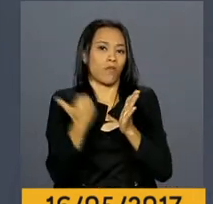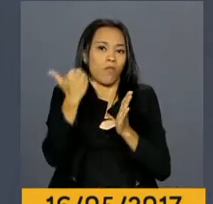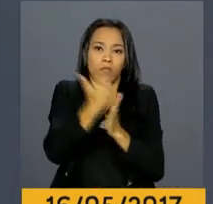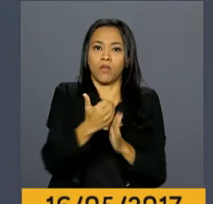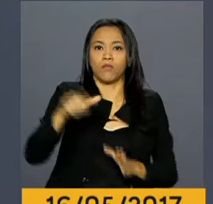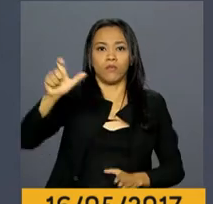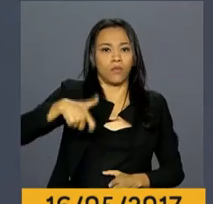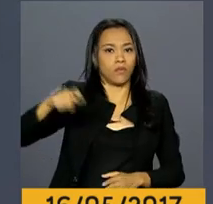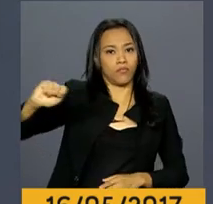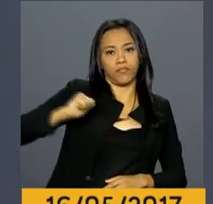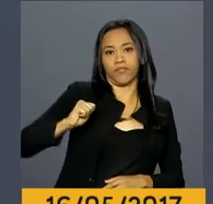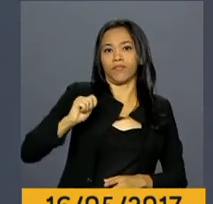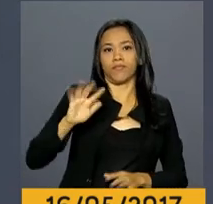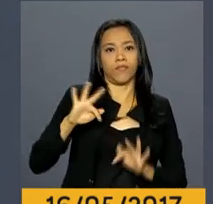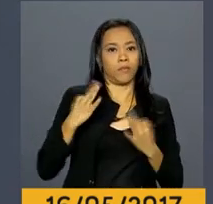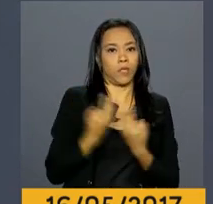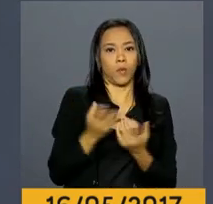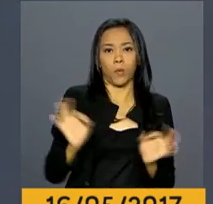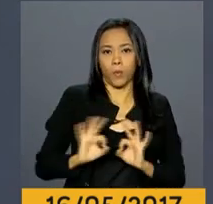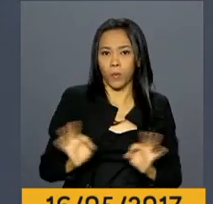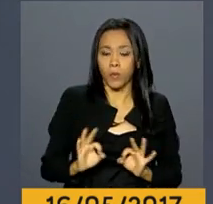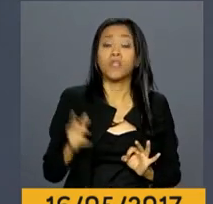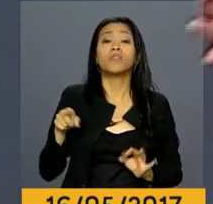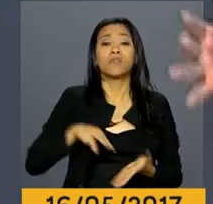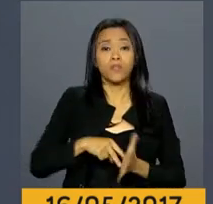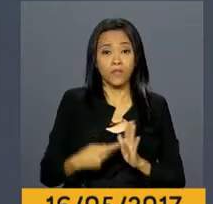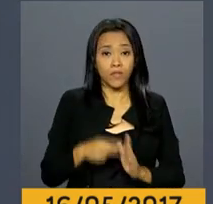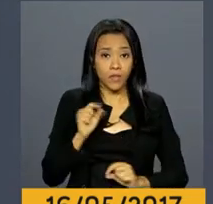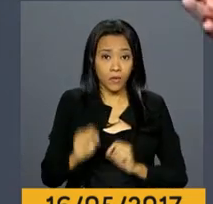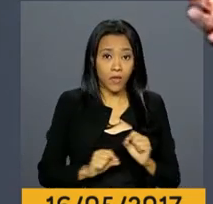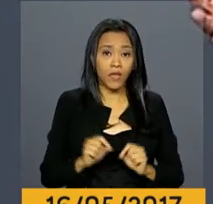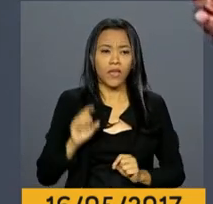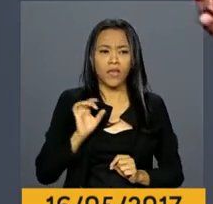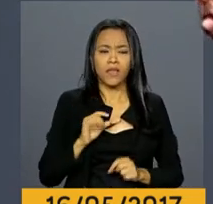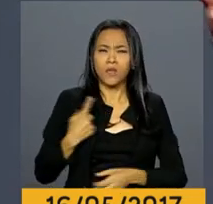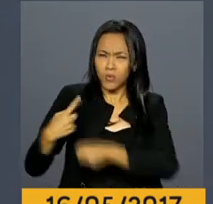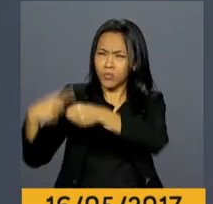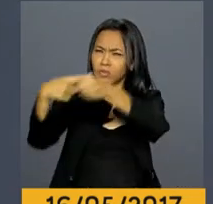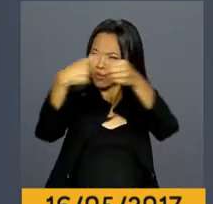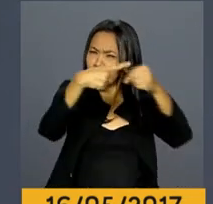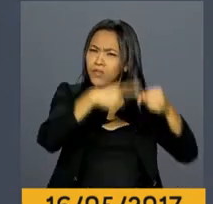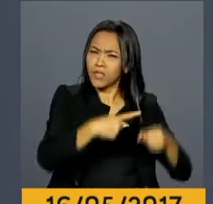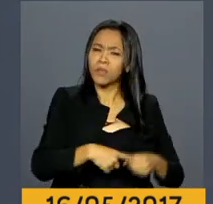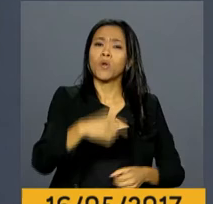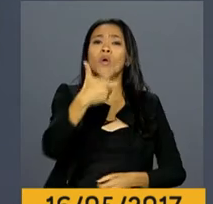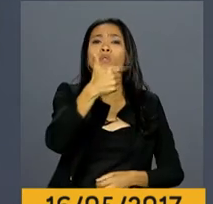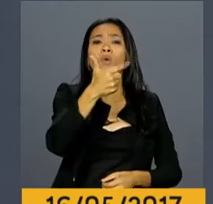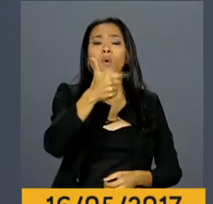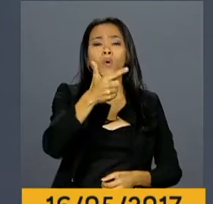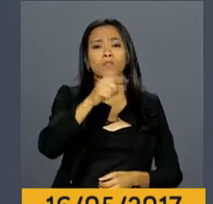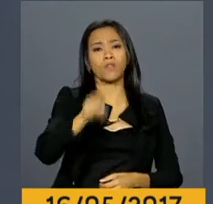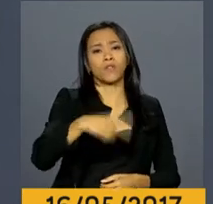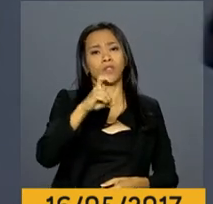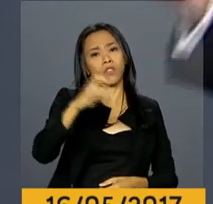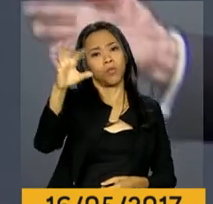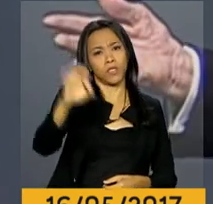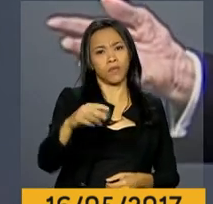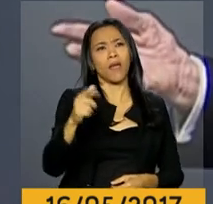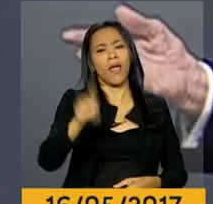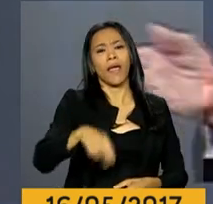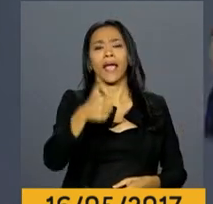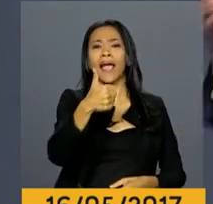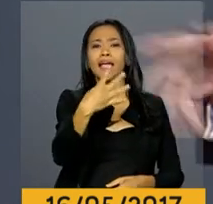é? Isso significa o quê? Nos pequenos municípios, talvez, 12,5% são 14